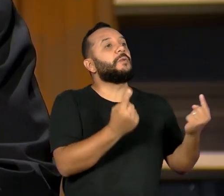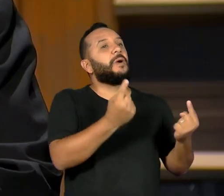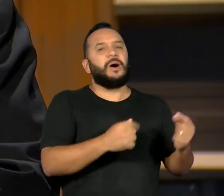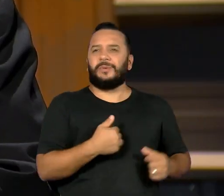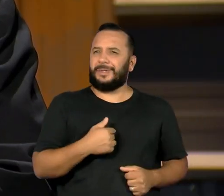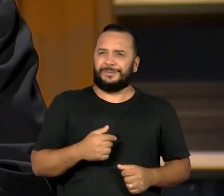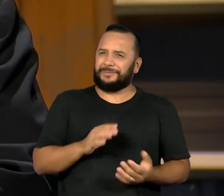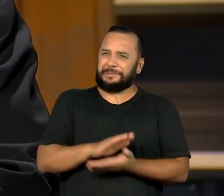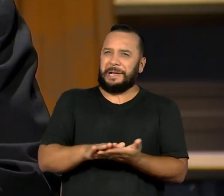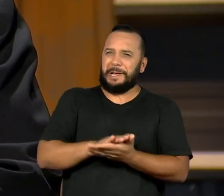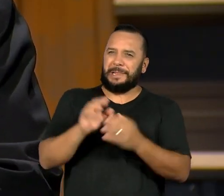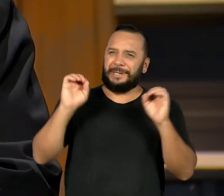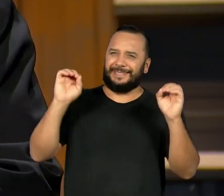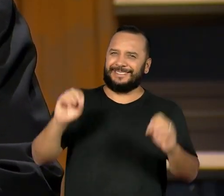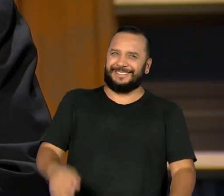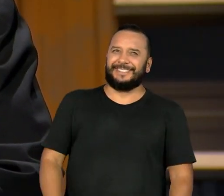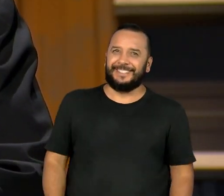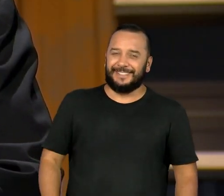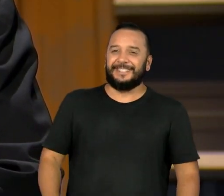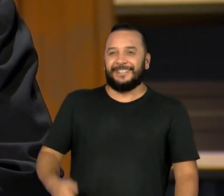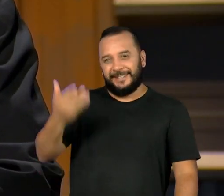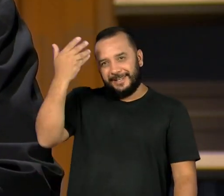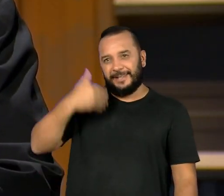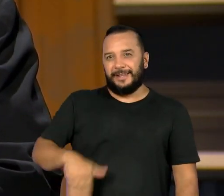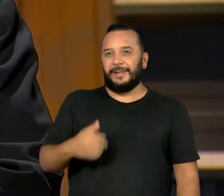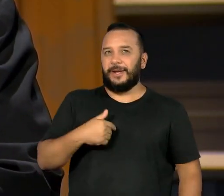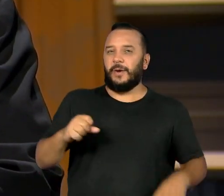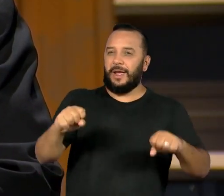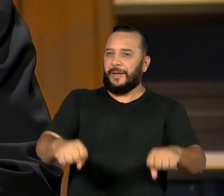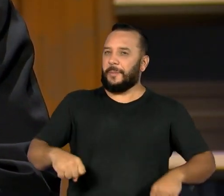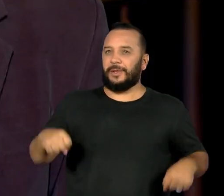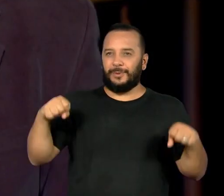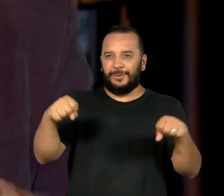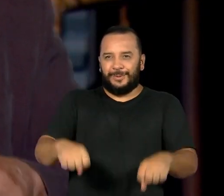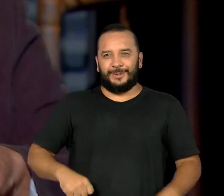Nenhum dos dois. Sou um mero remador,